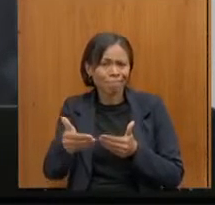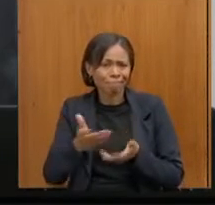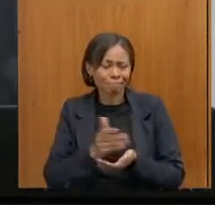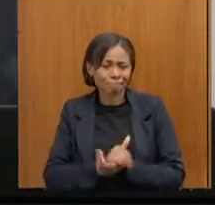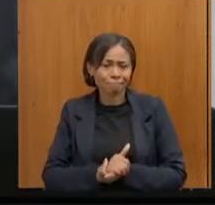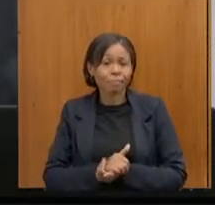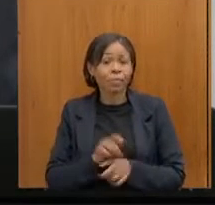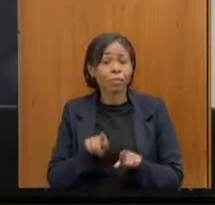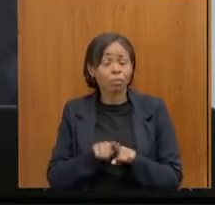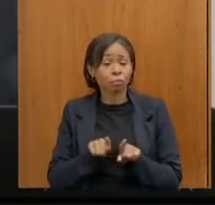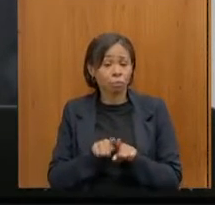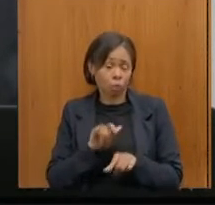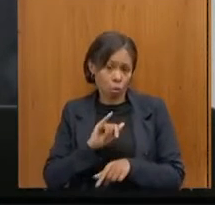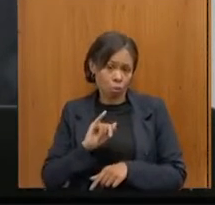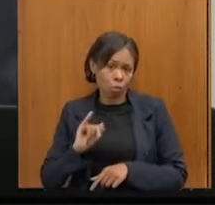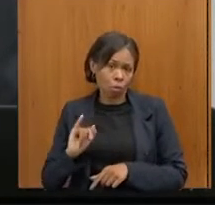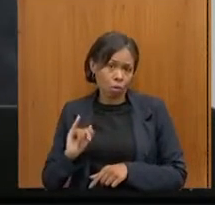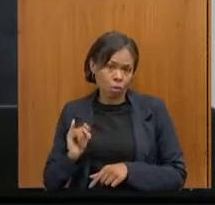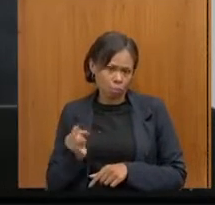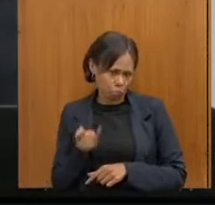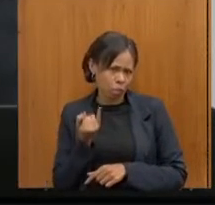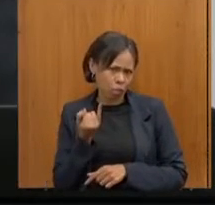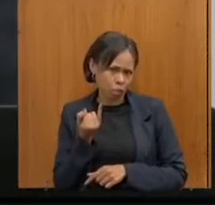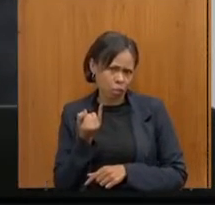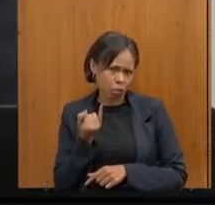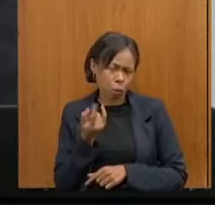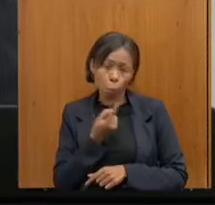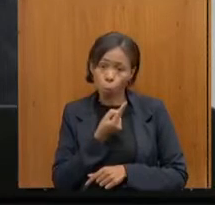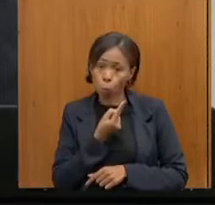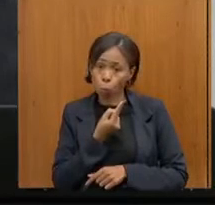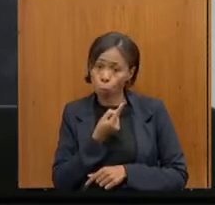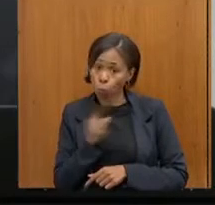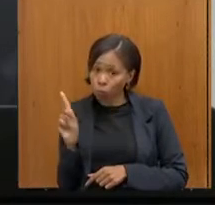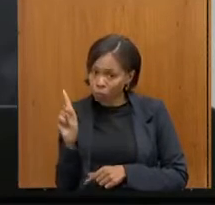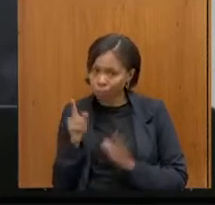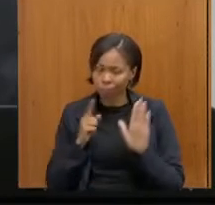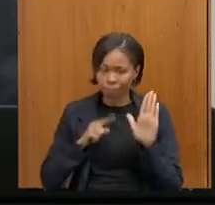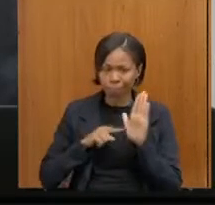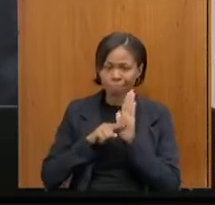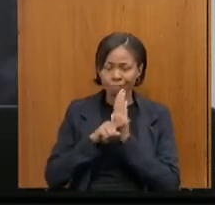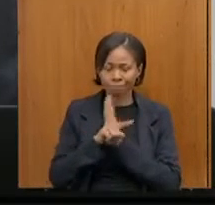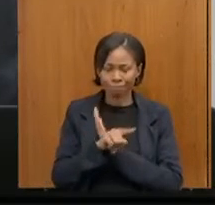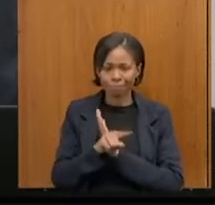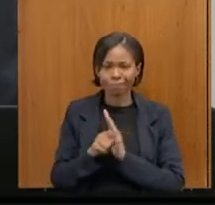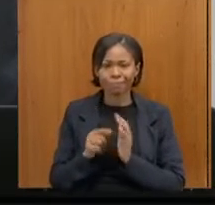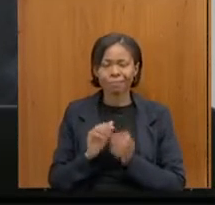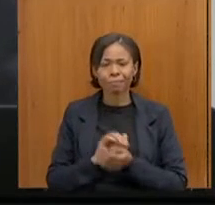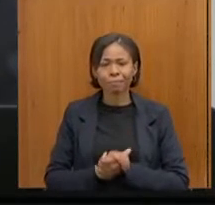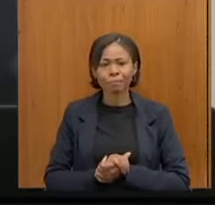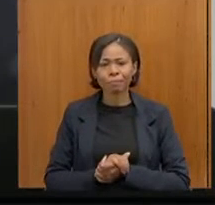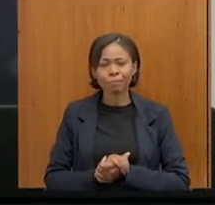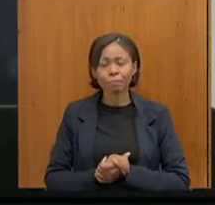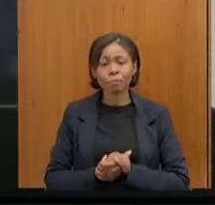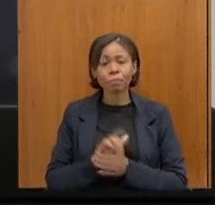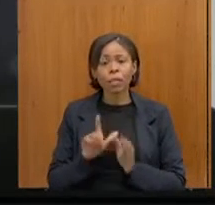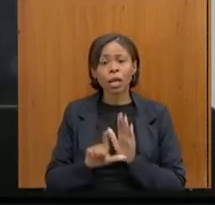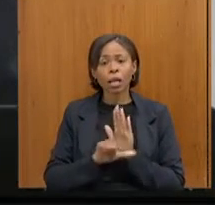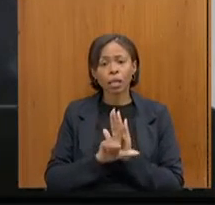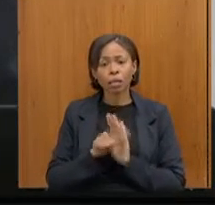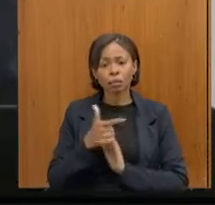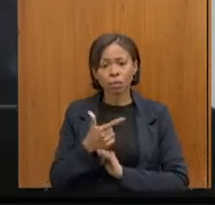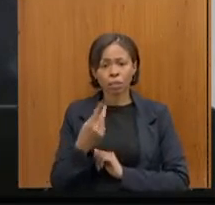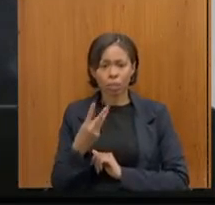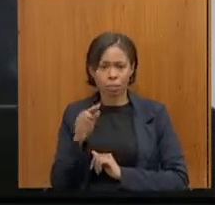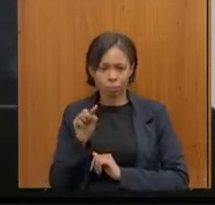para aproveitando e farei aqui é minha última pergunta meu último questionamento secretário a lei de